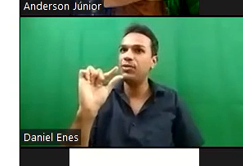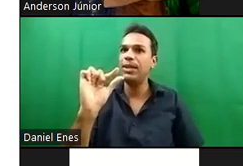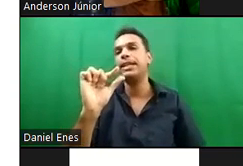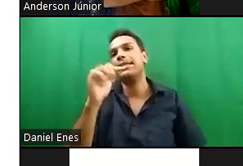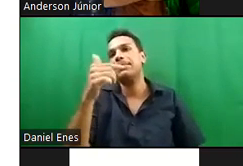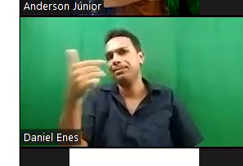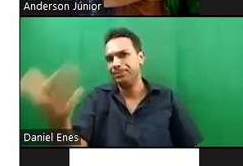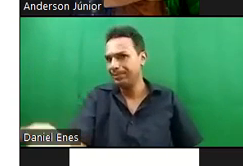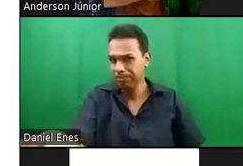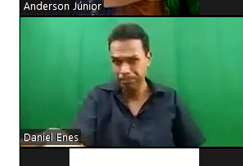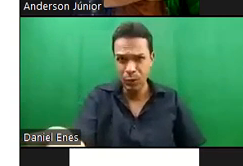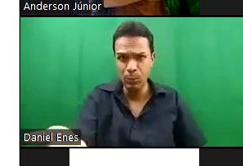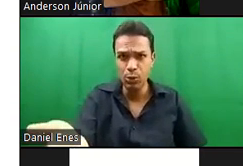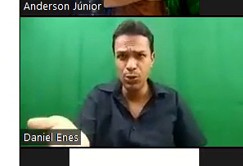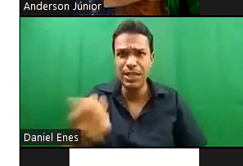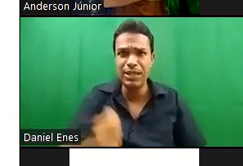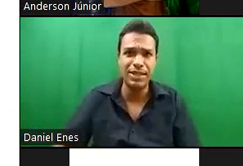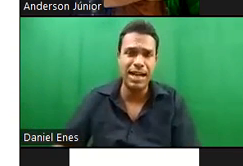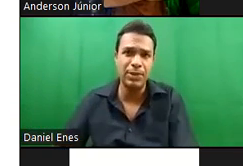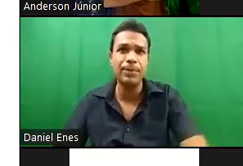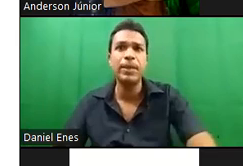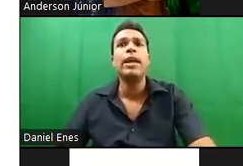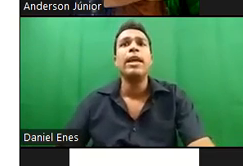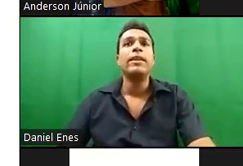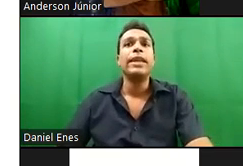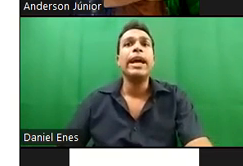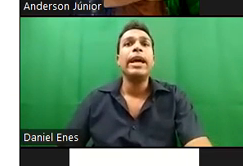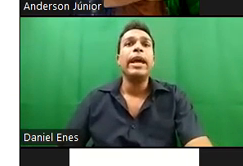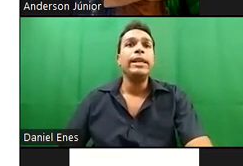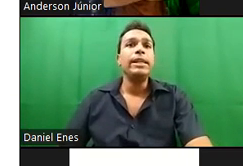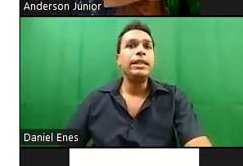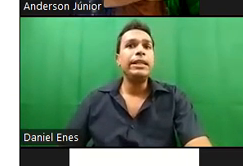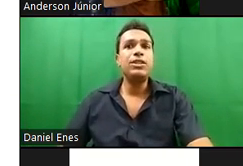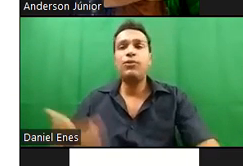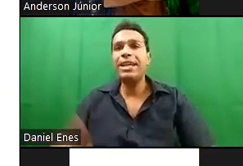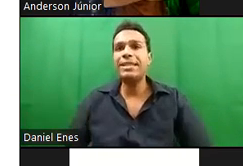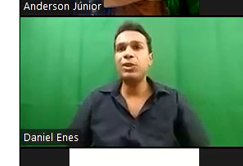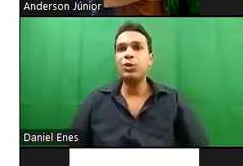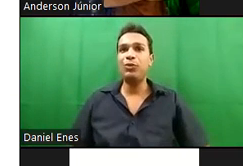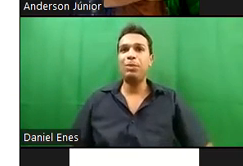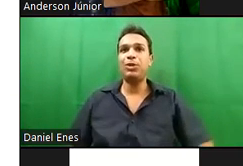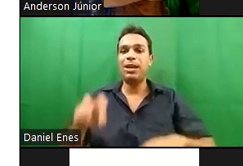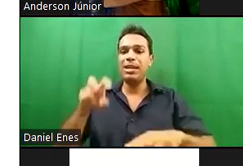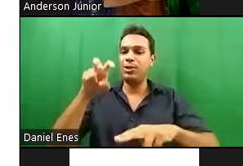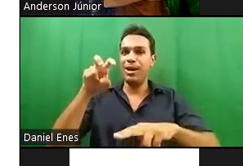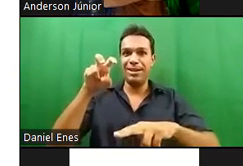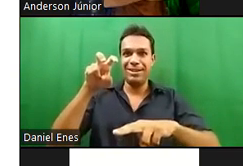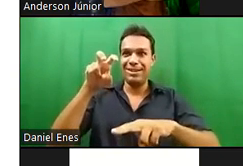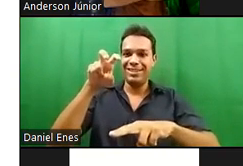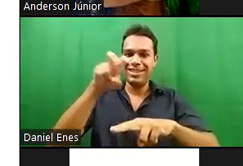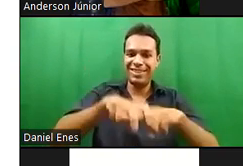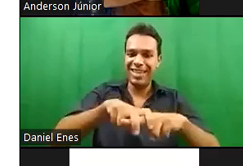pequenazinha diferença muda o significado, né? E diferença no movimento. Olha